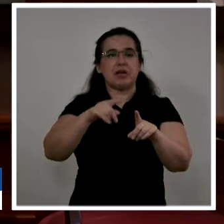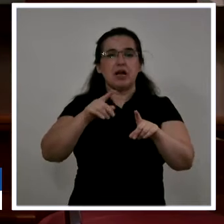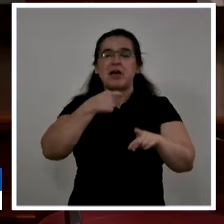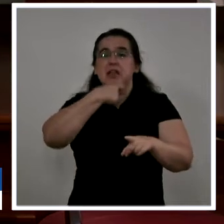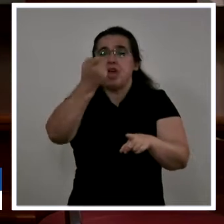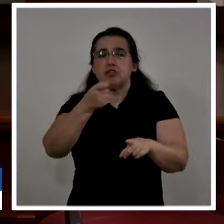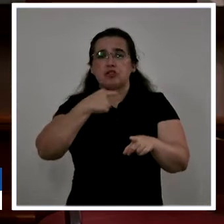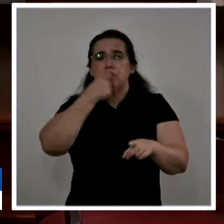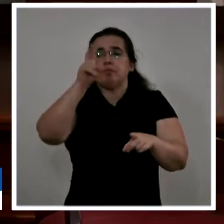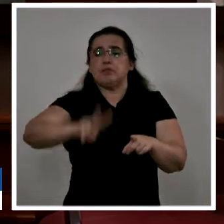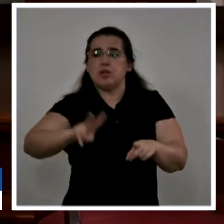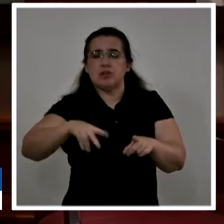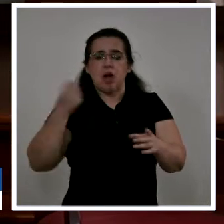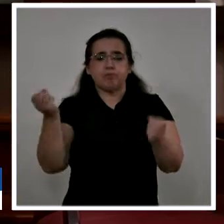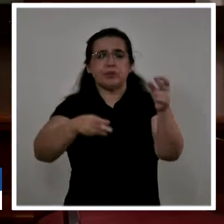e bisnetos.